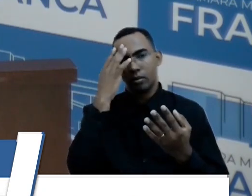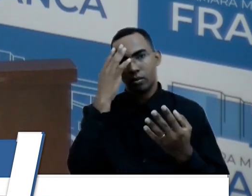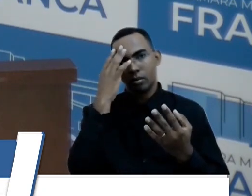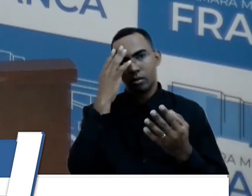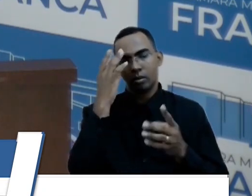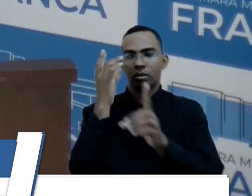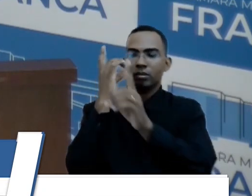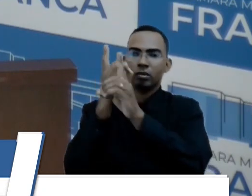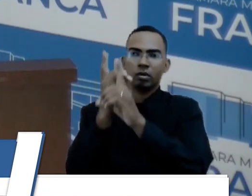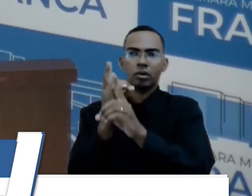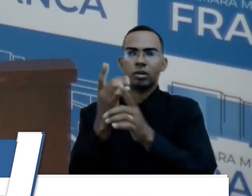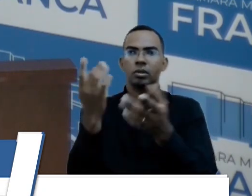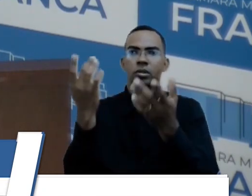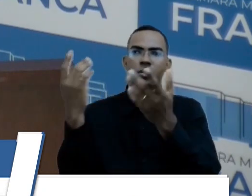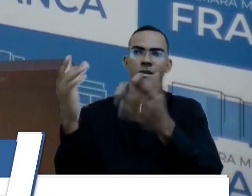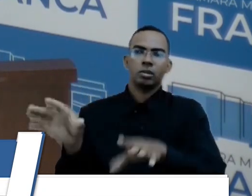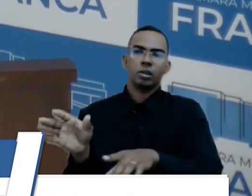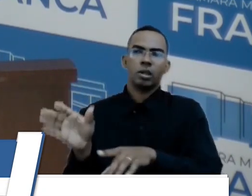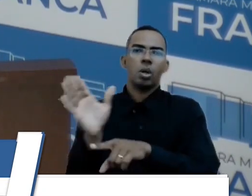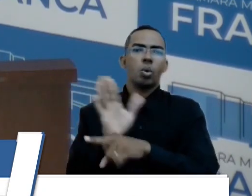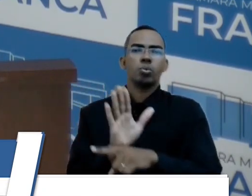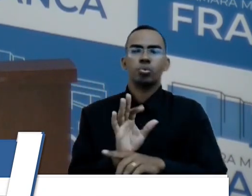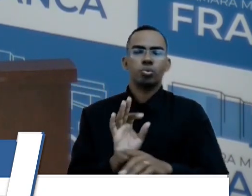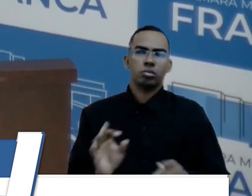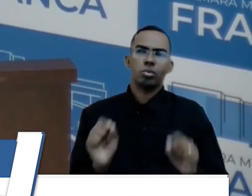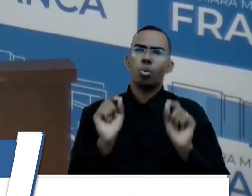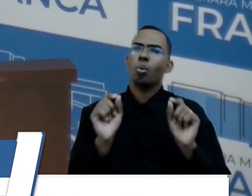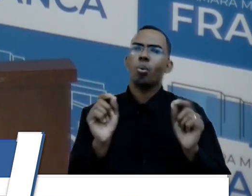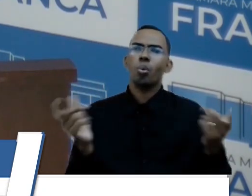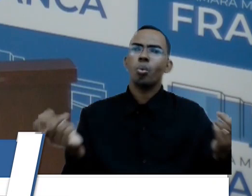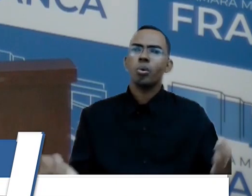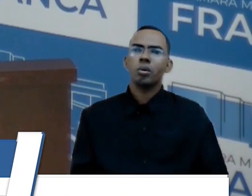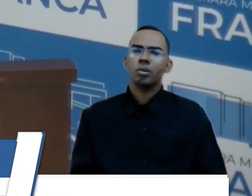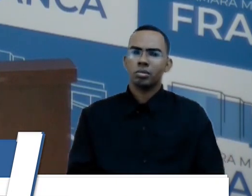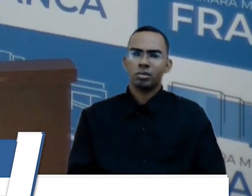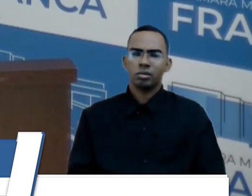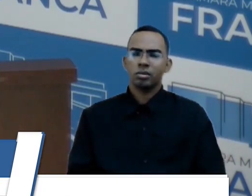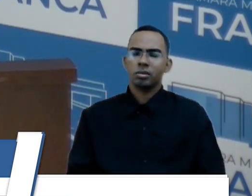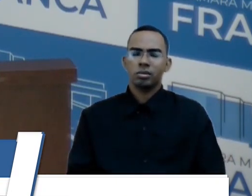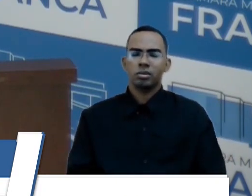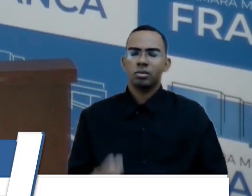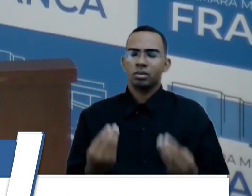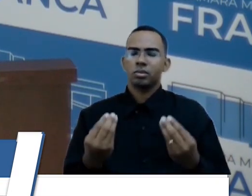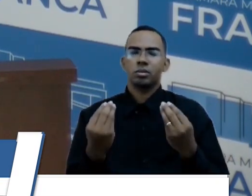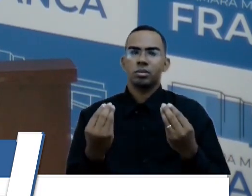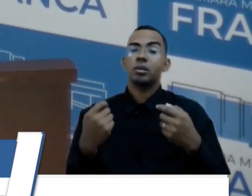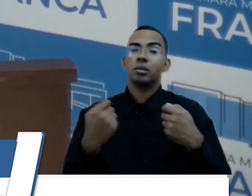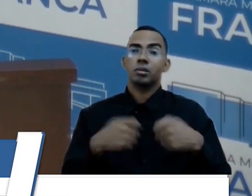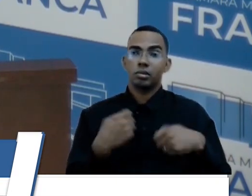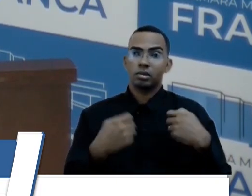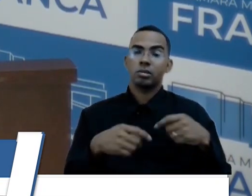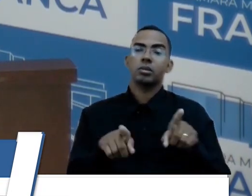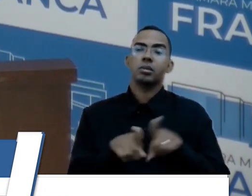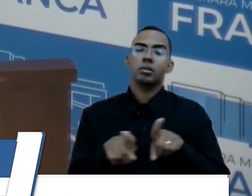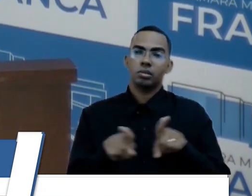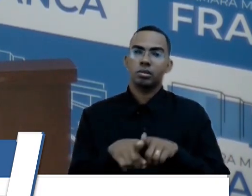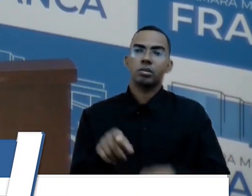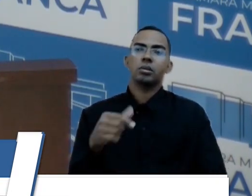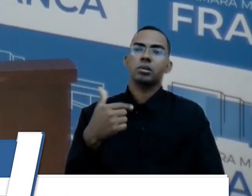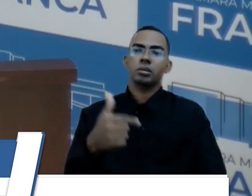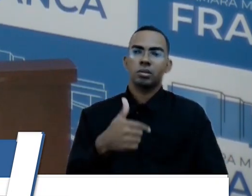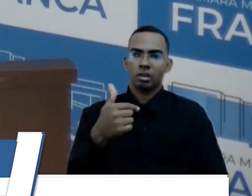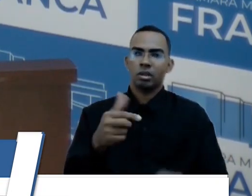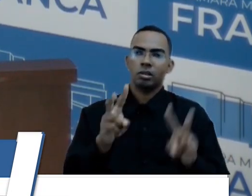e não querem ajuda. E aí? E aí? Precisa também trabalhar em cima dessa